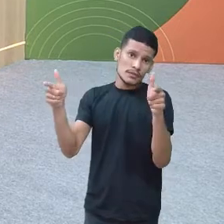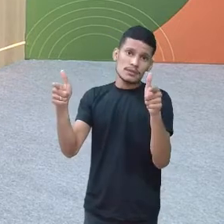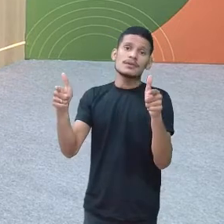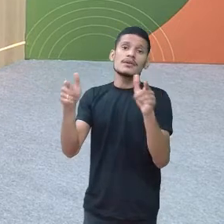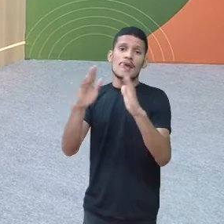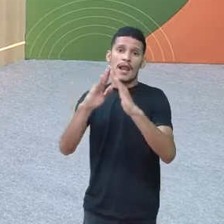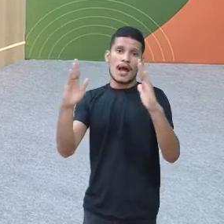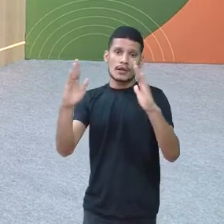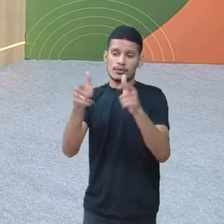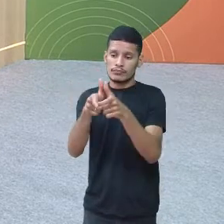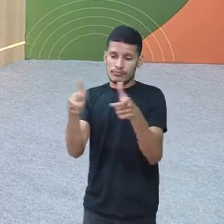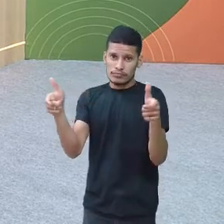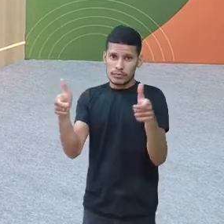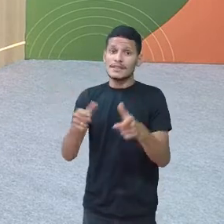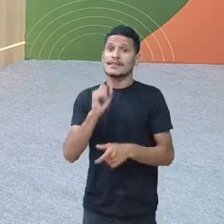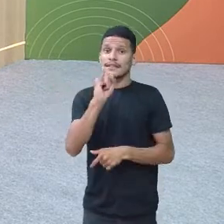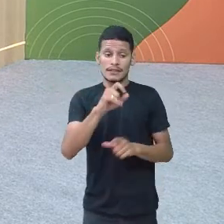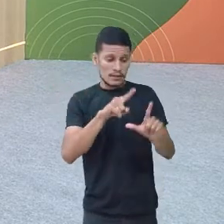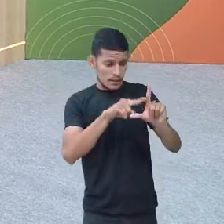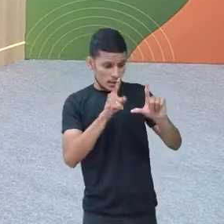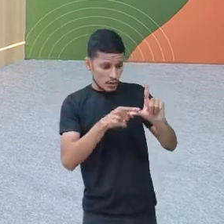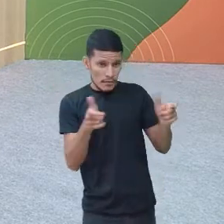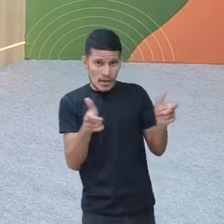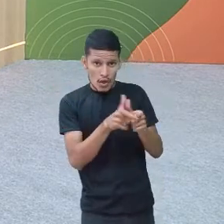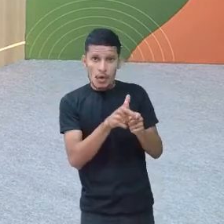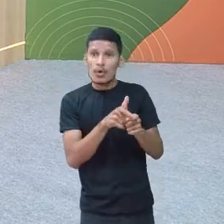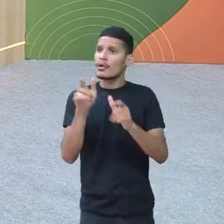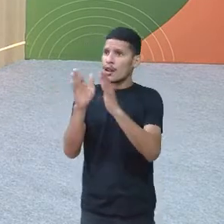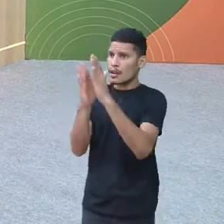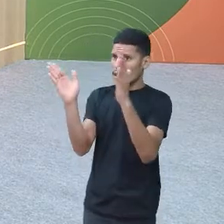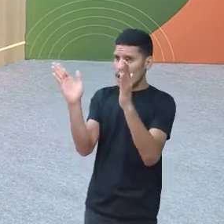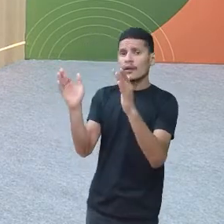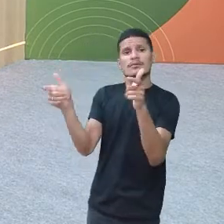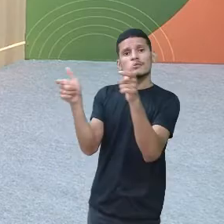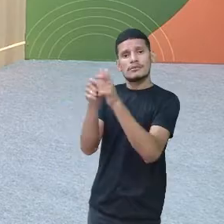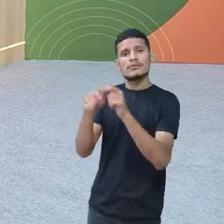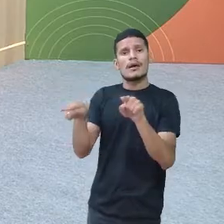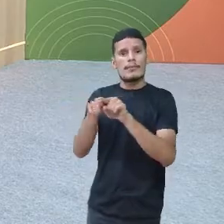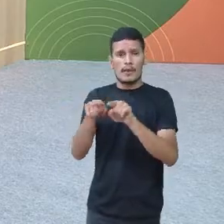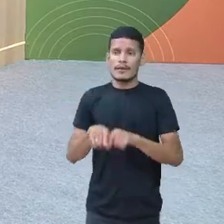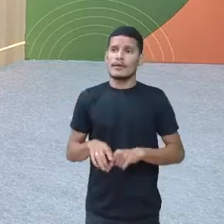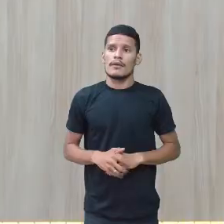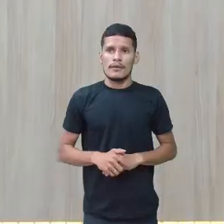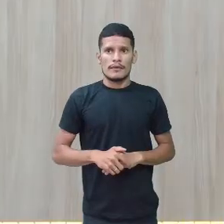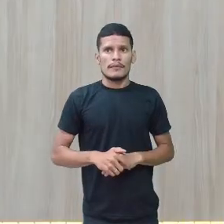grandão também. Se o ângulo é pequenininho aqui, ó, o lado também é pequeno, tá bom?